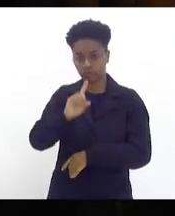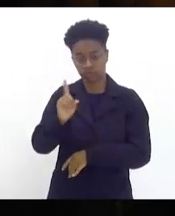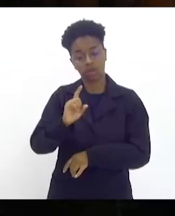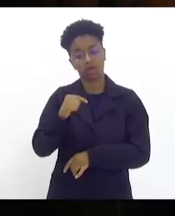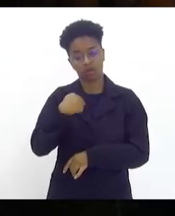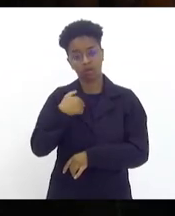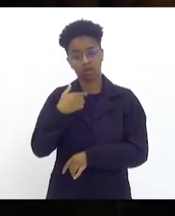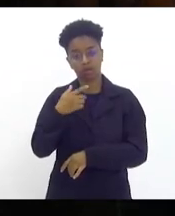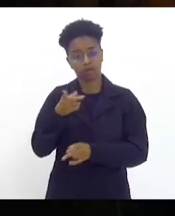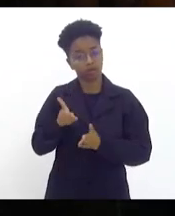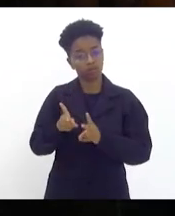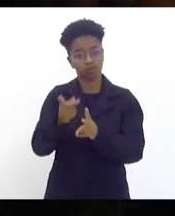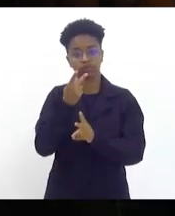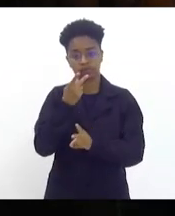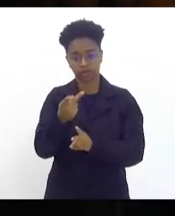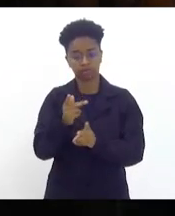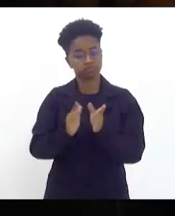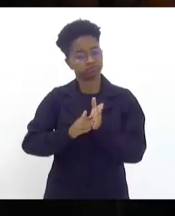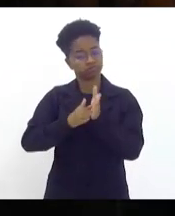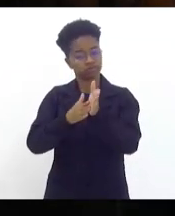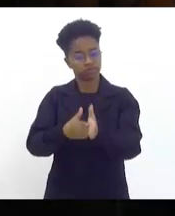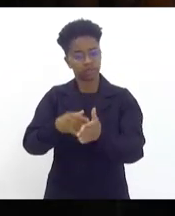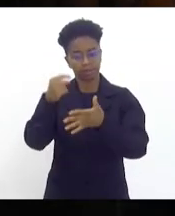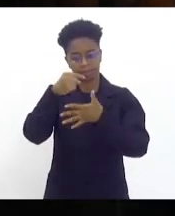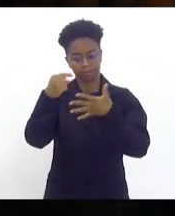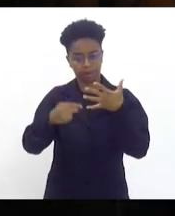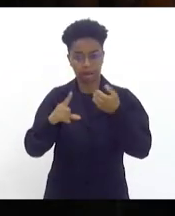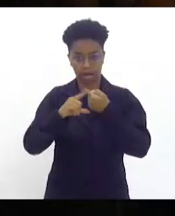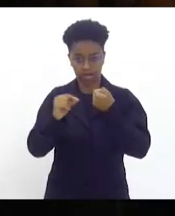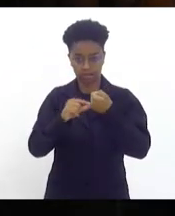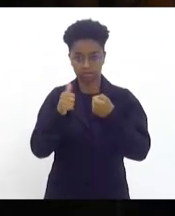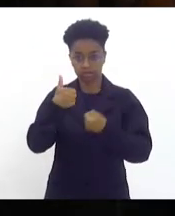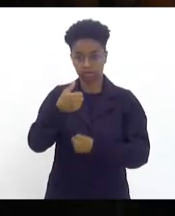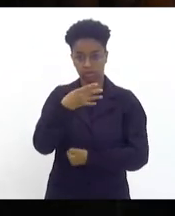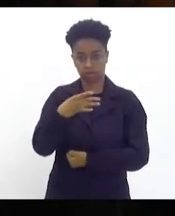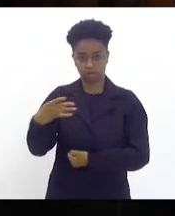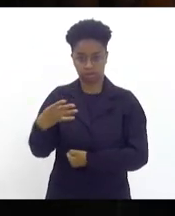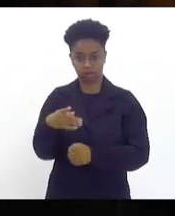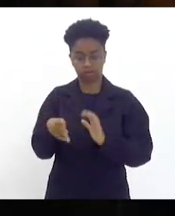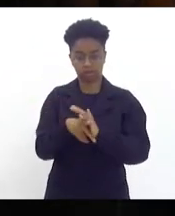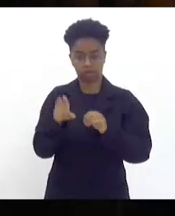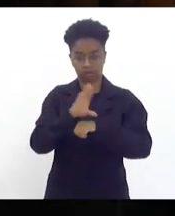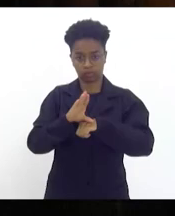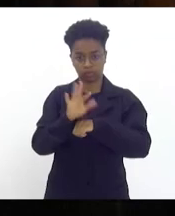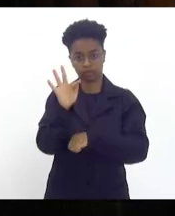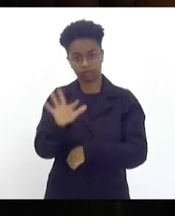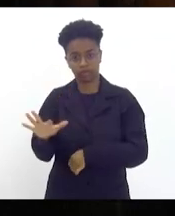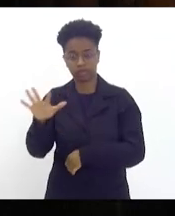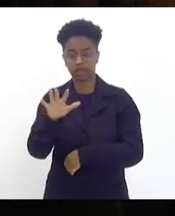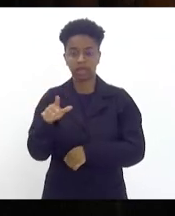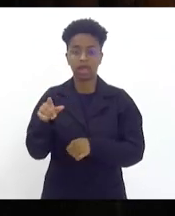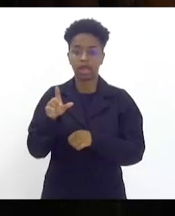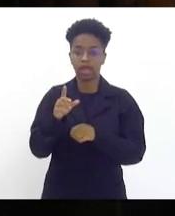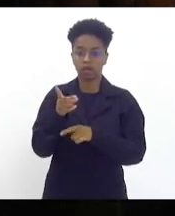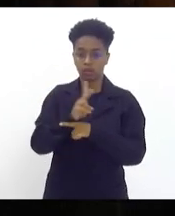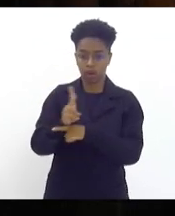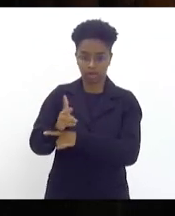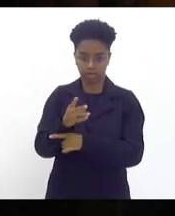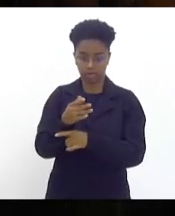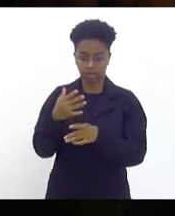de Belém seguindo arrisca o que dispõe o Artigo 144 da Constituição Federal cabe a guarda municipal o enfrentamento